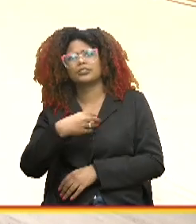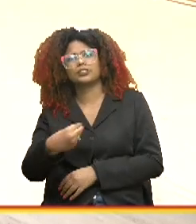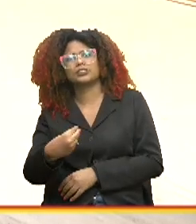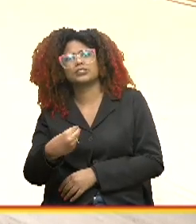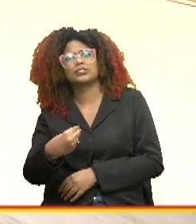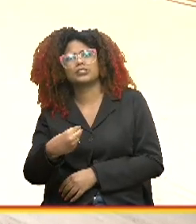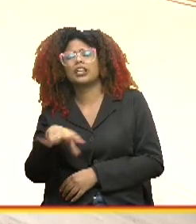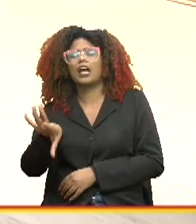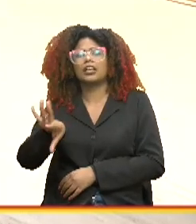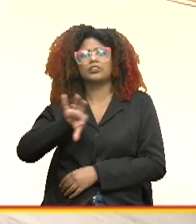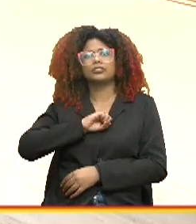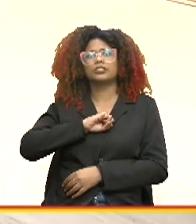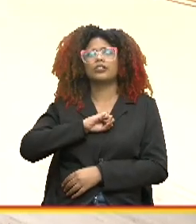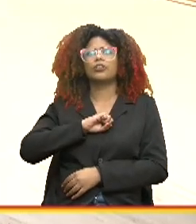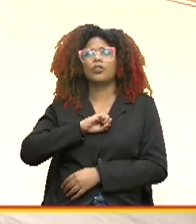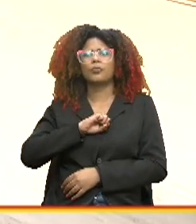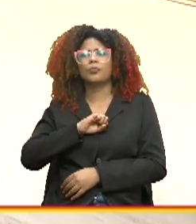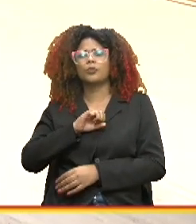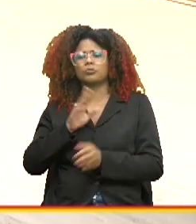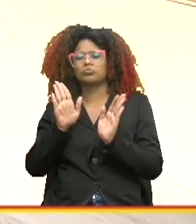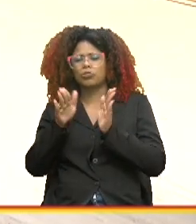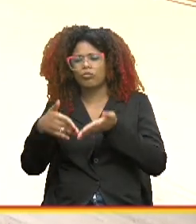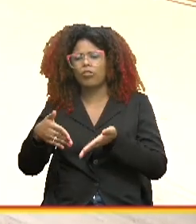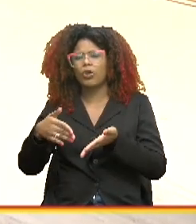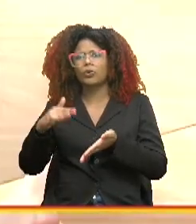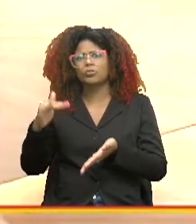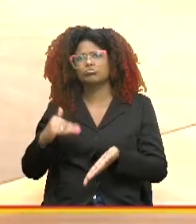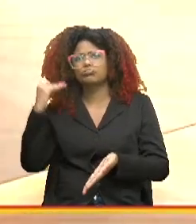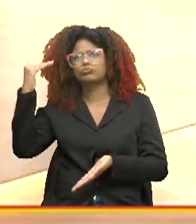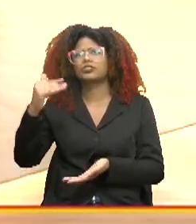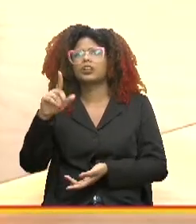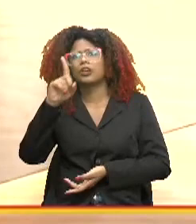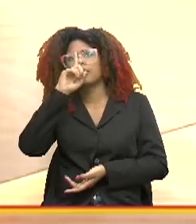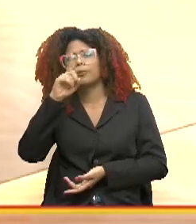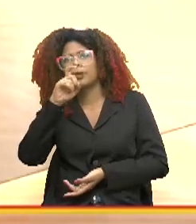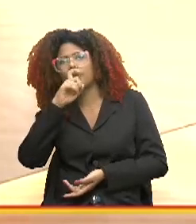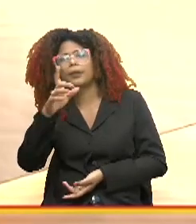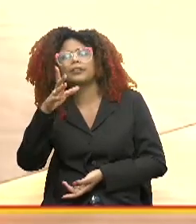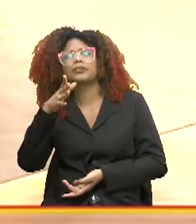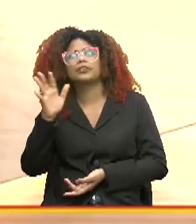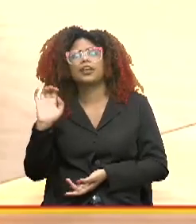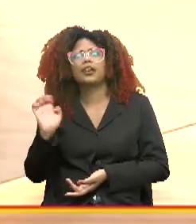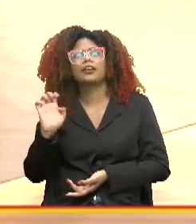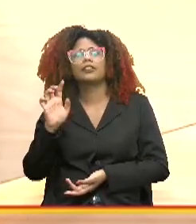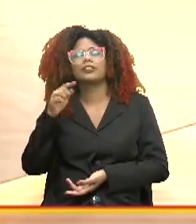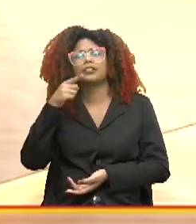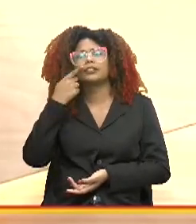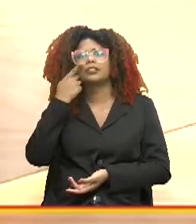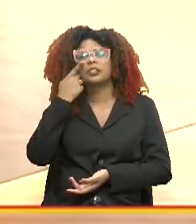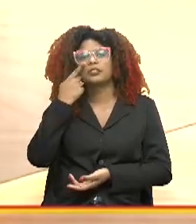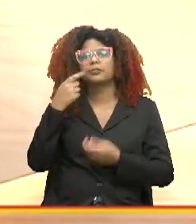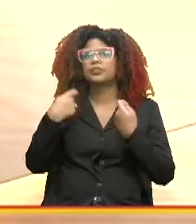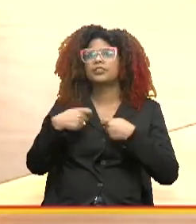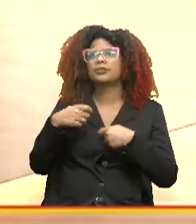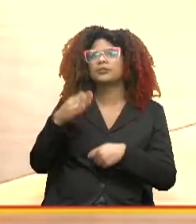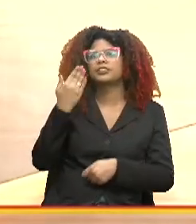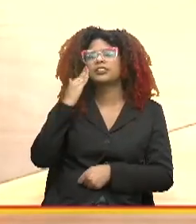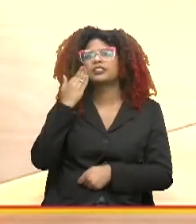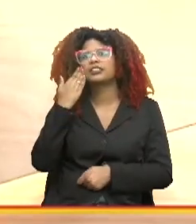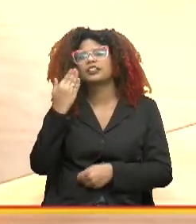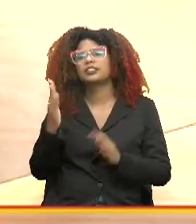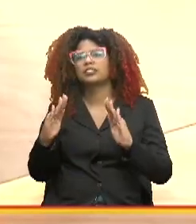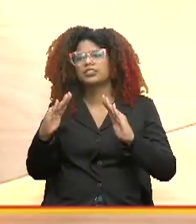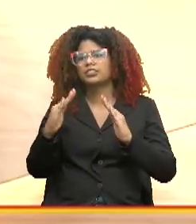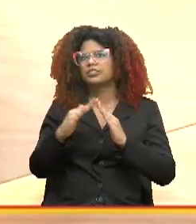adulto sempre assim porque a gente fala assim Ah os pais gays mas assim a gente tem que reconhecer que dentro dos abrigos existem